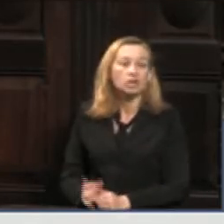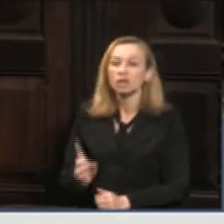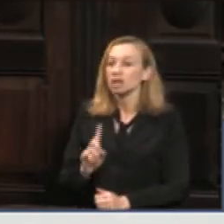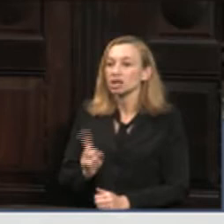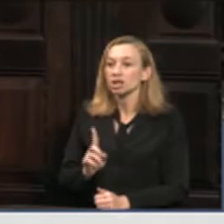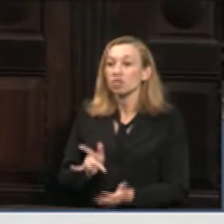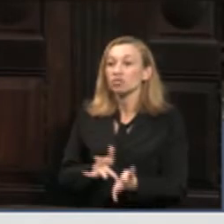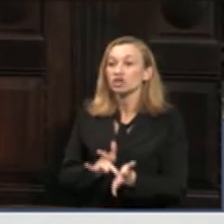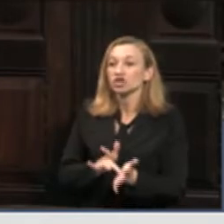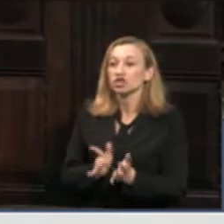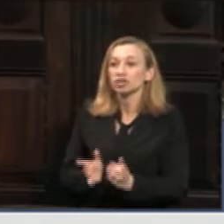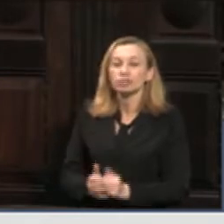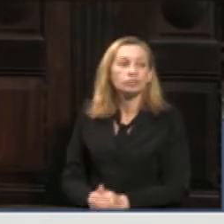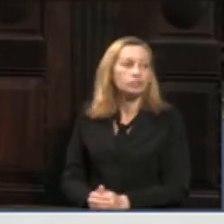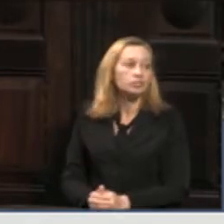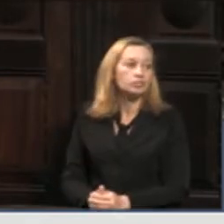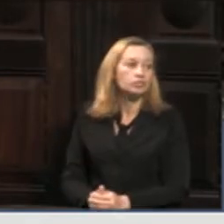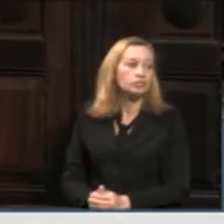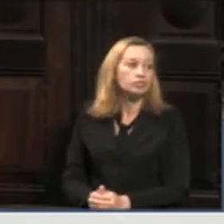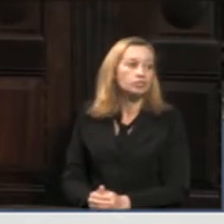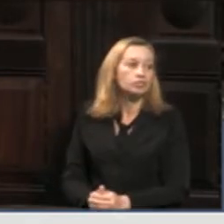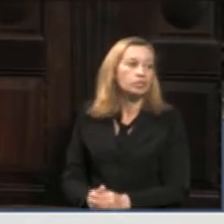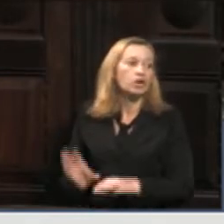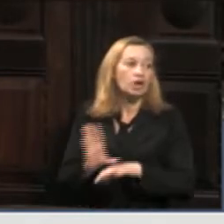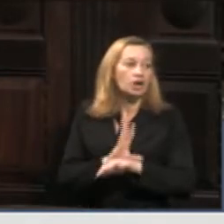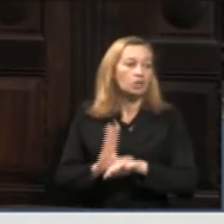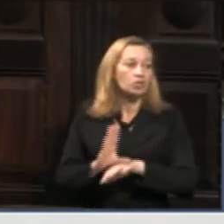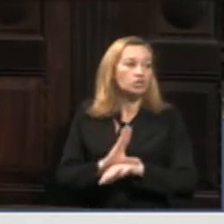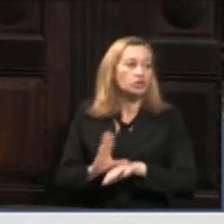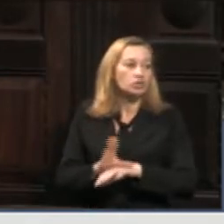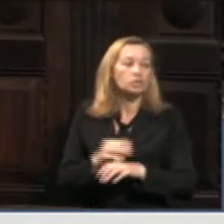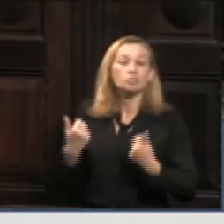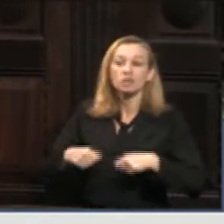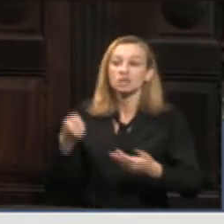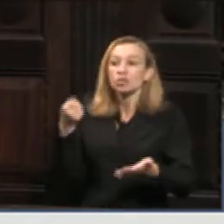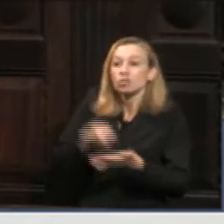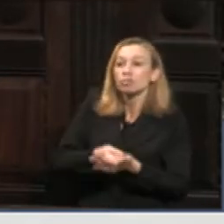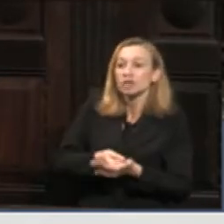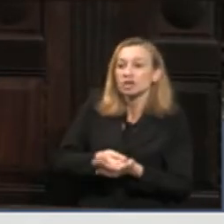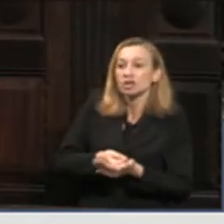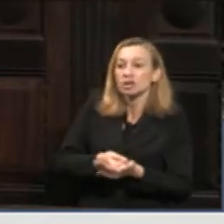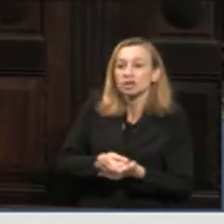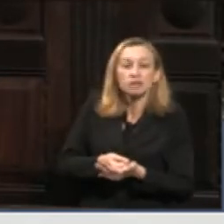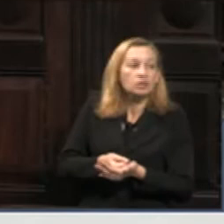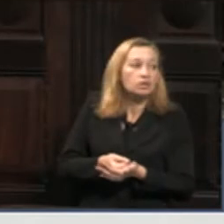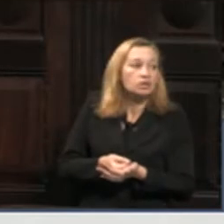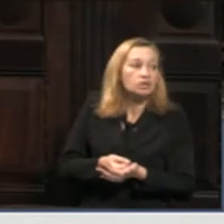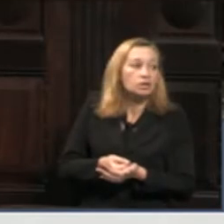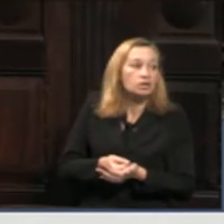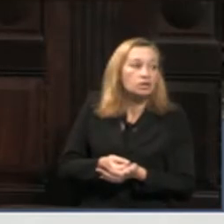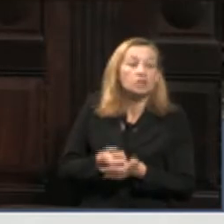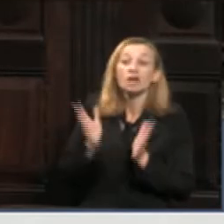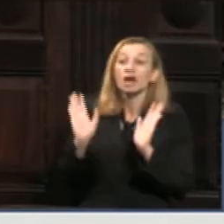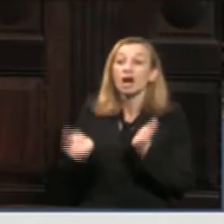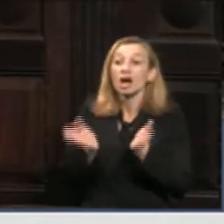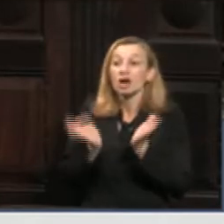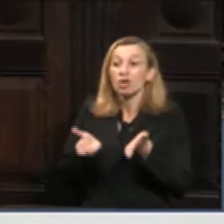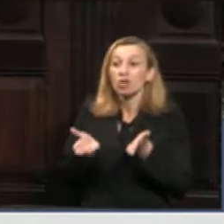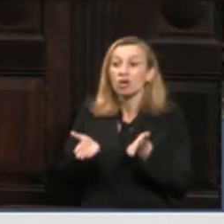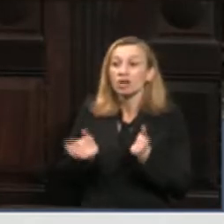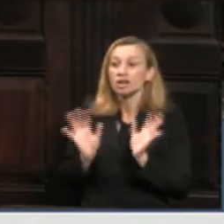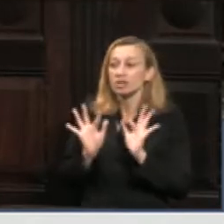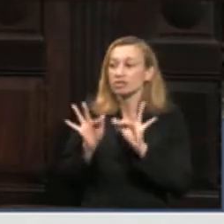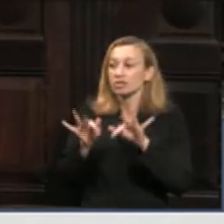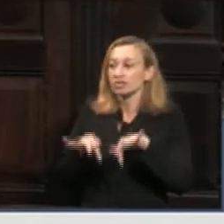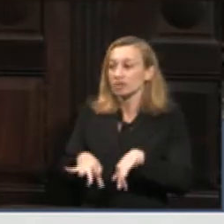apenas esse. A Constituição tem que ser cumprida no seu todo. Agora que terminou a